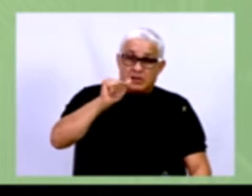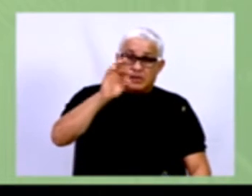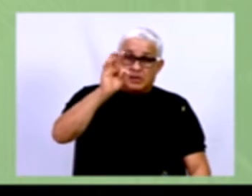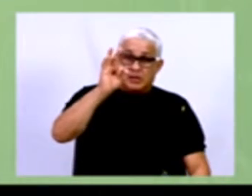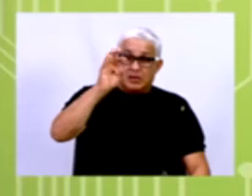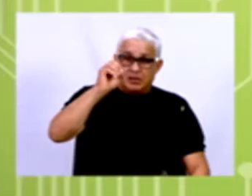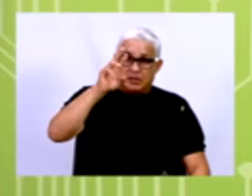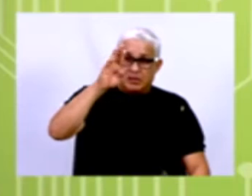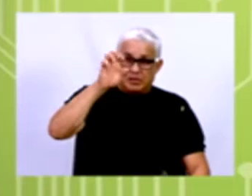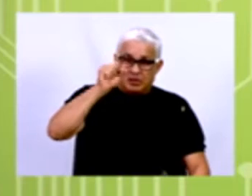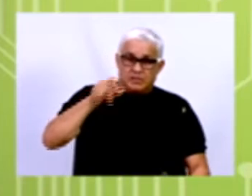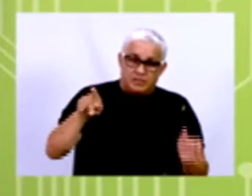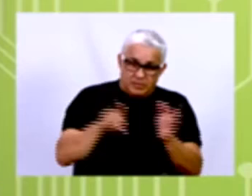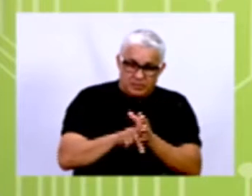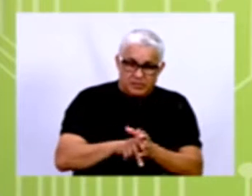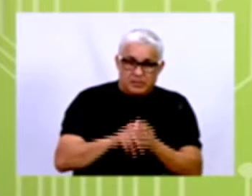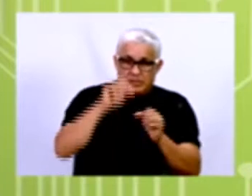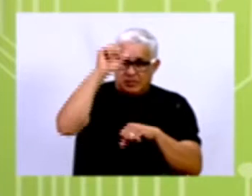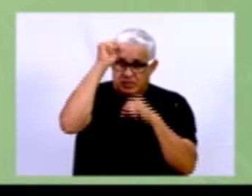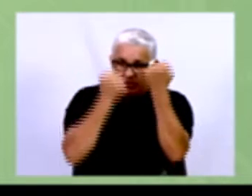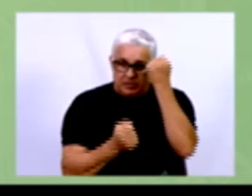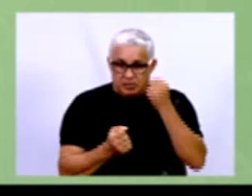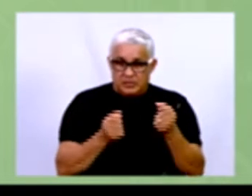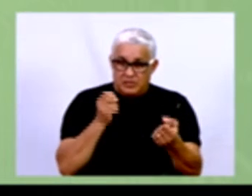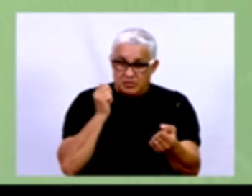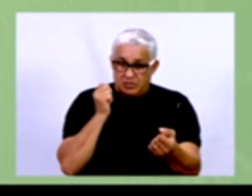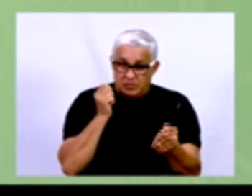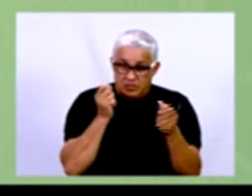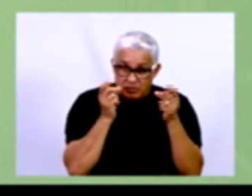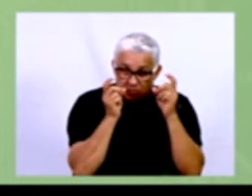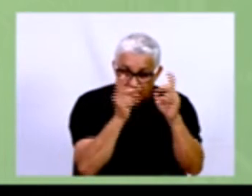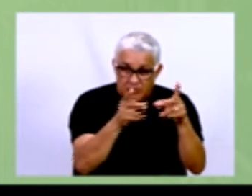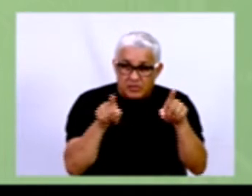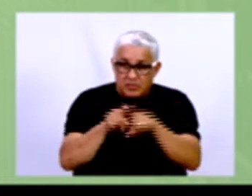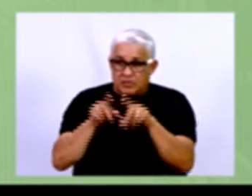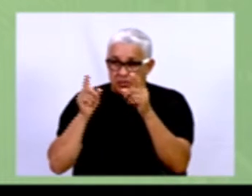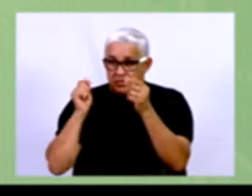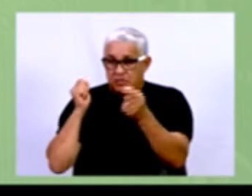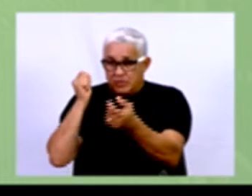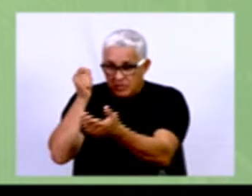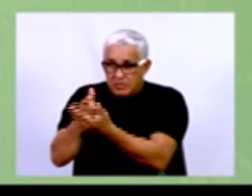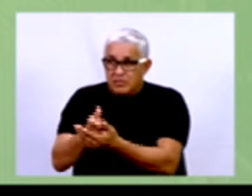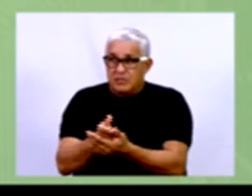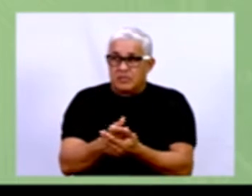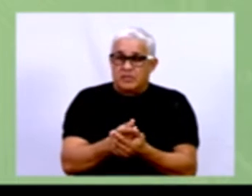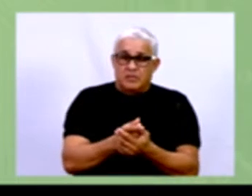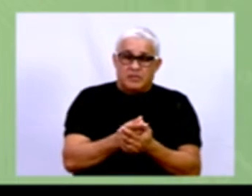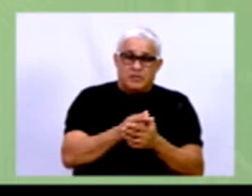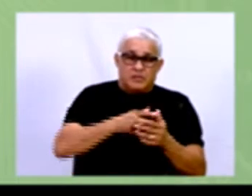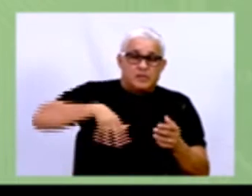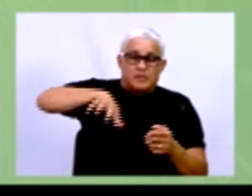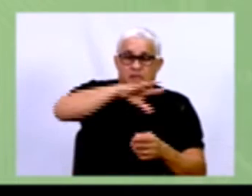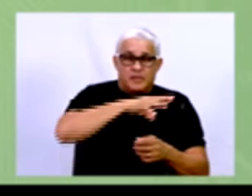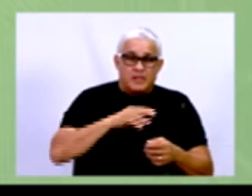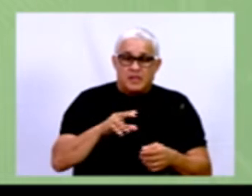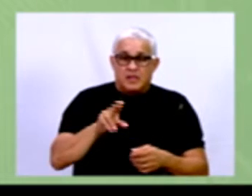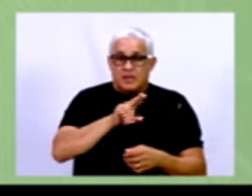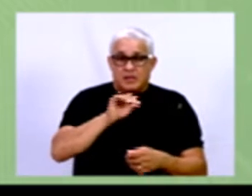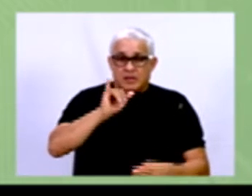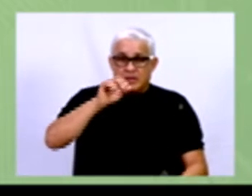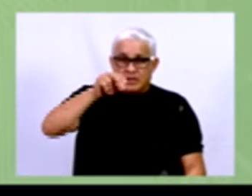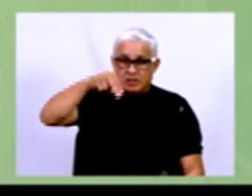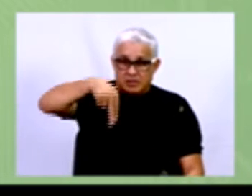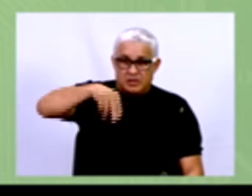eles são vendidos e comprados. Esse mercado de fatores de produção, nós chamamos de insumos